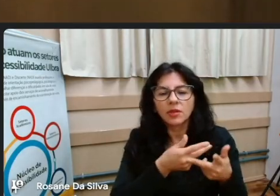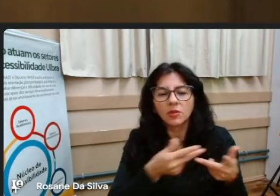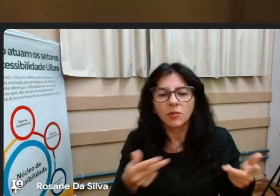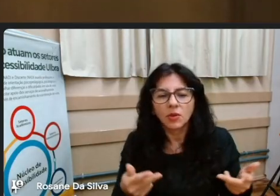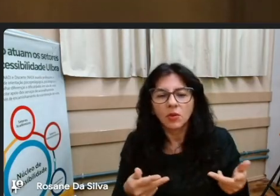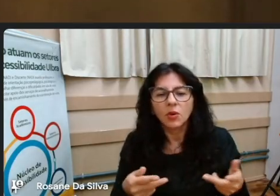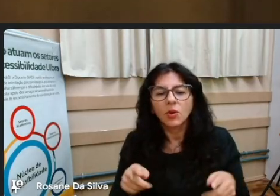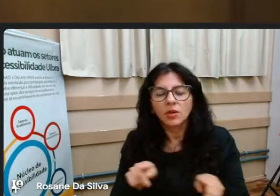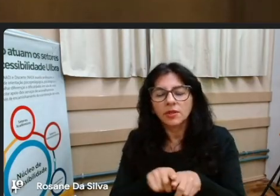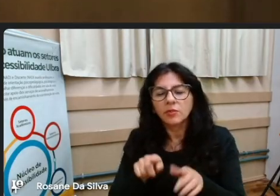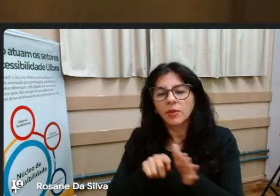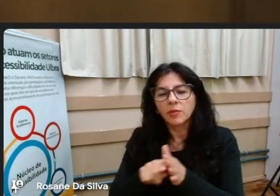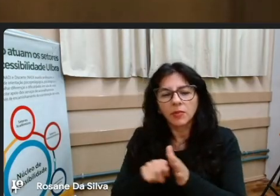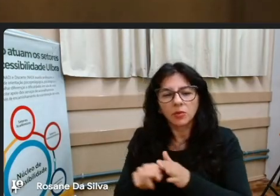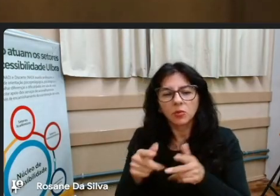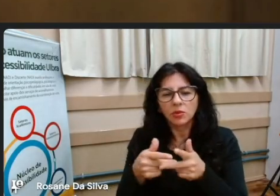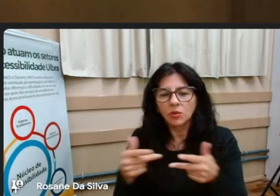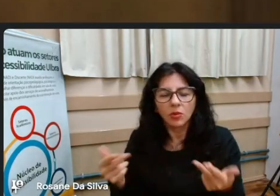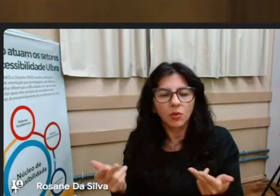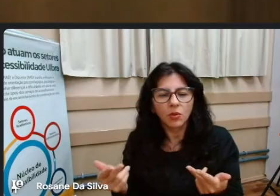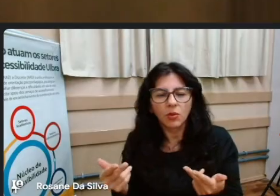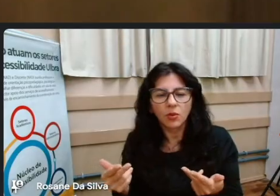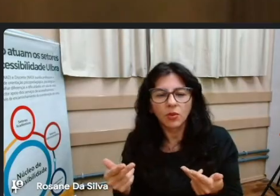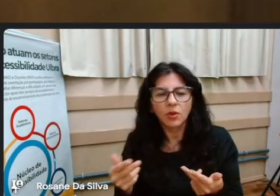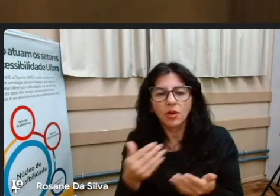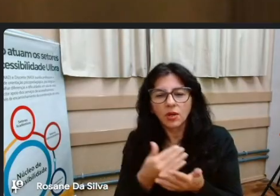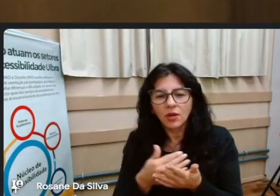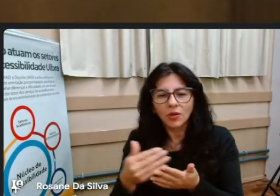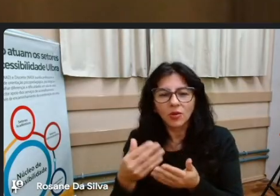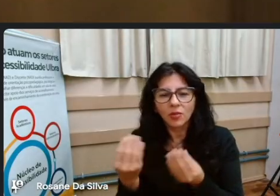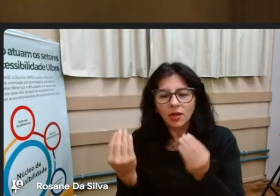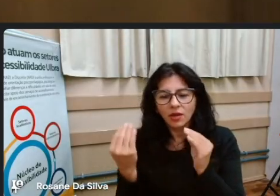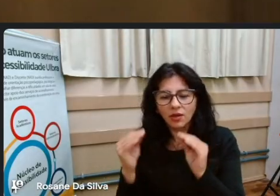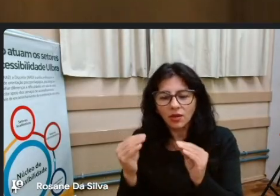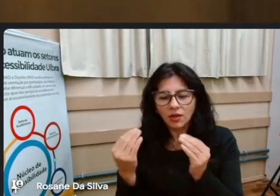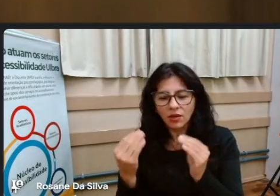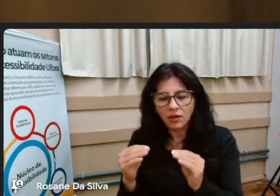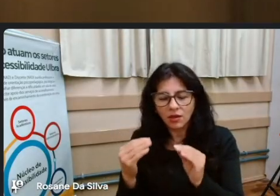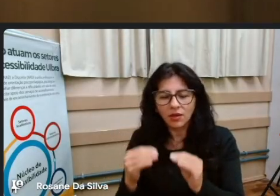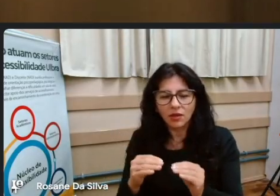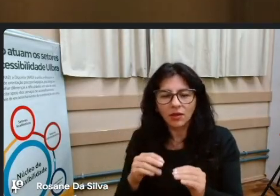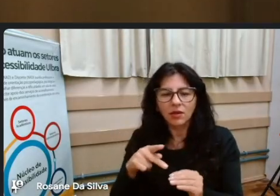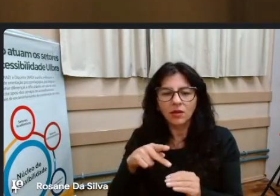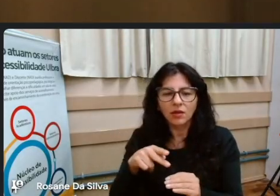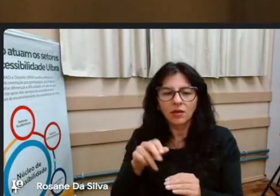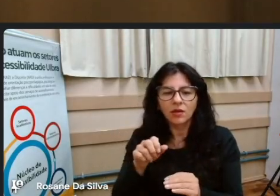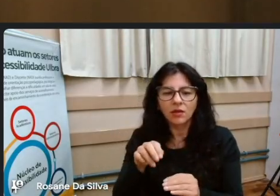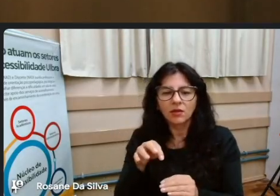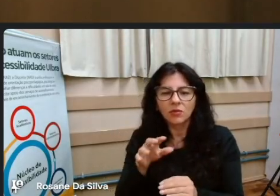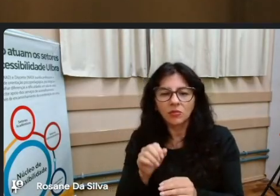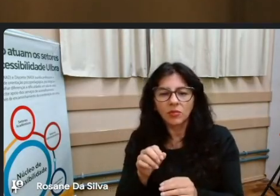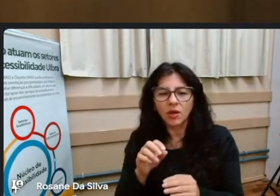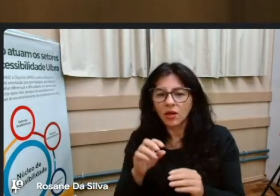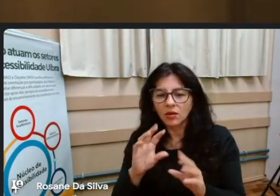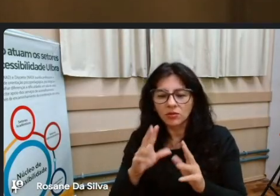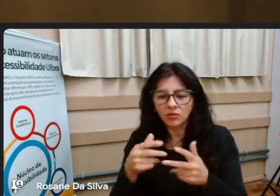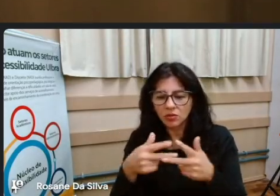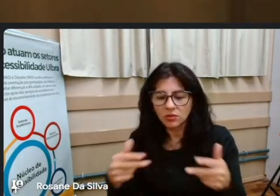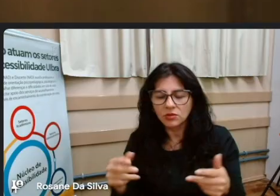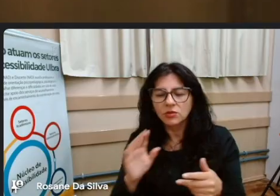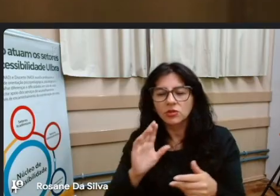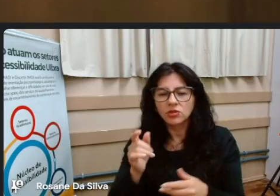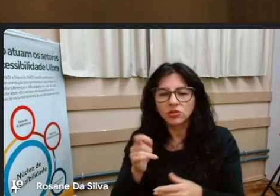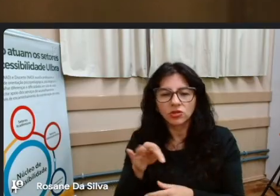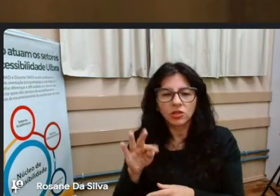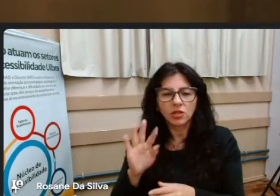inscrever para comentar alguma coisa fazer algum questionamento né começar a colocar em Pauta todas essas